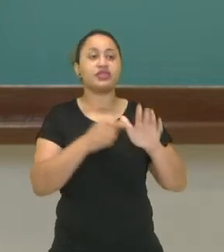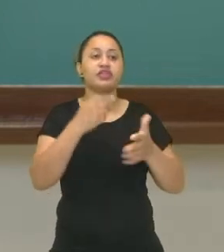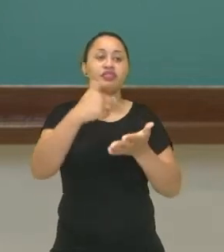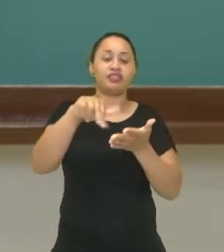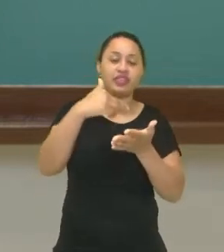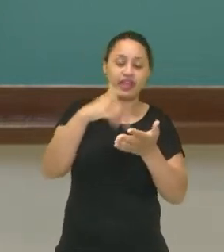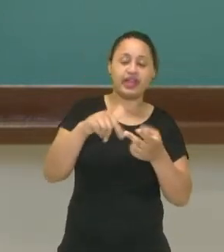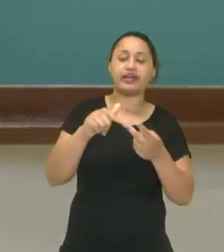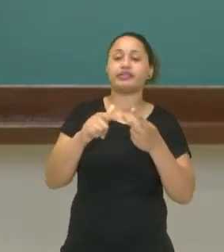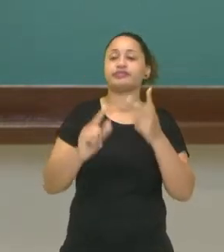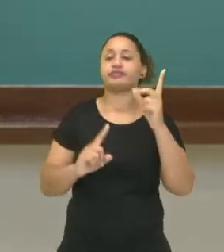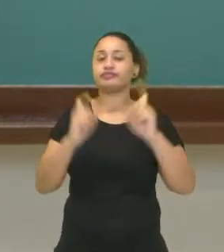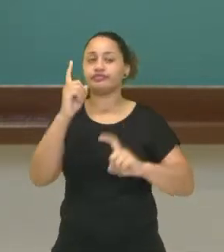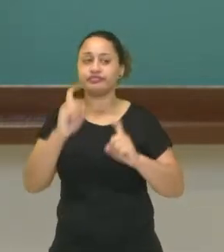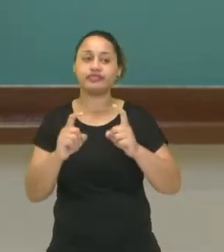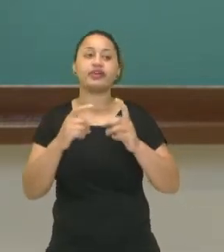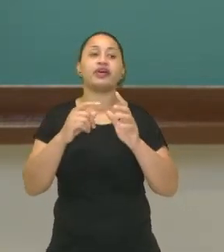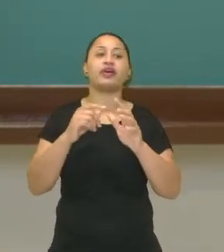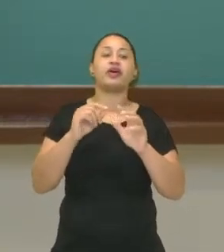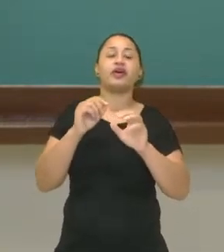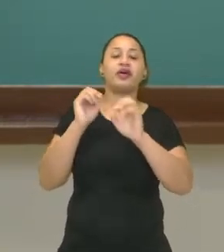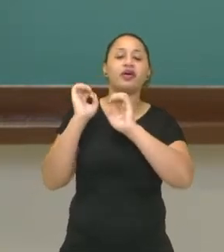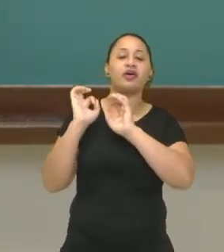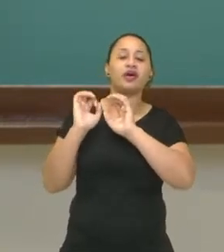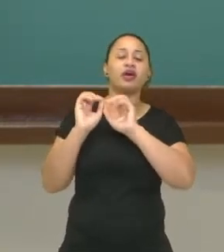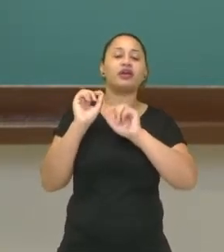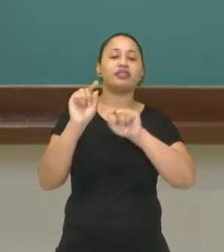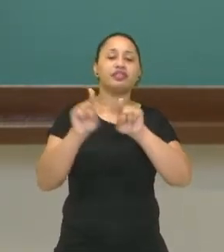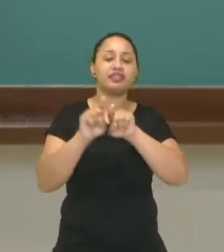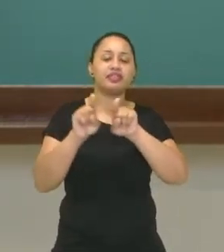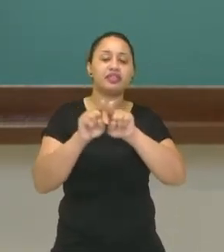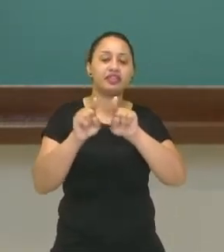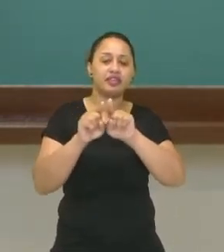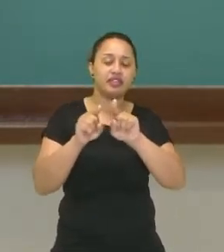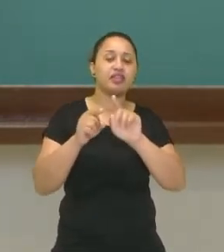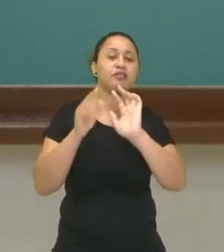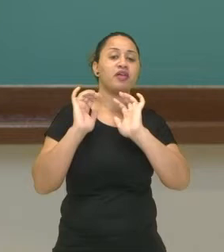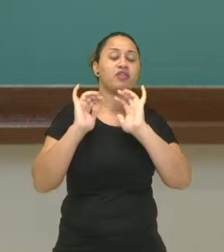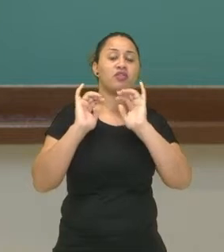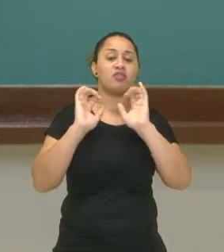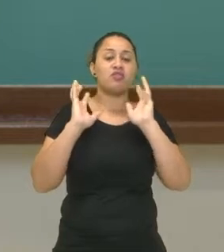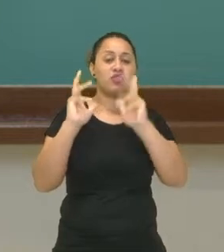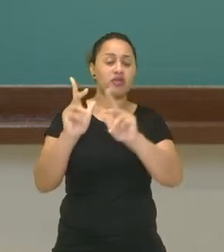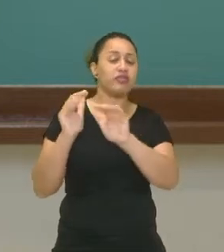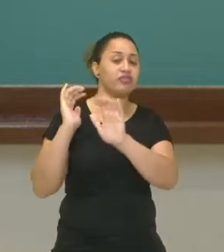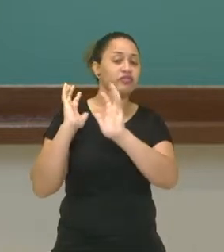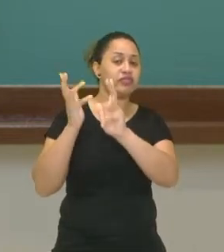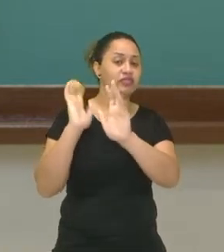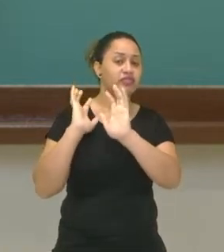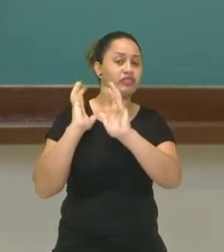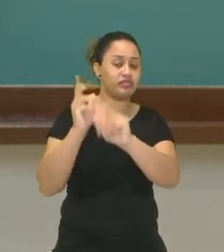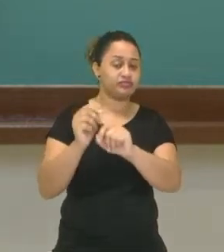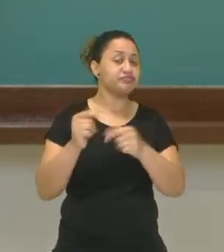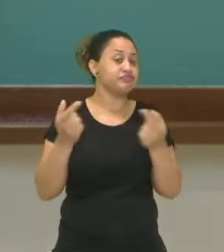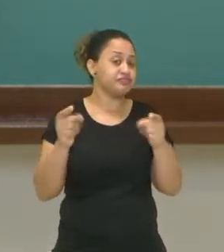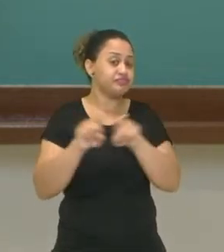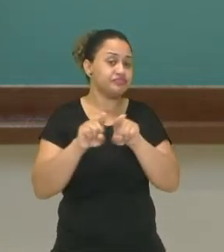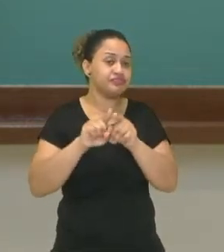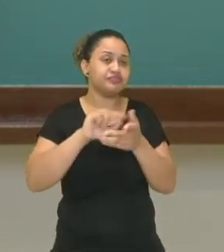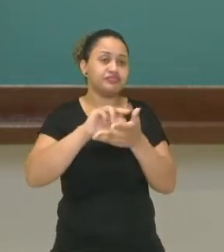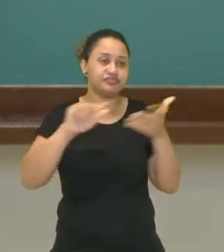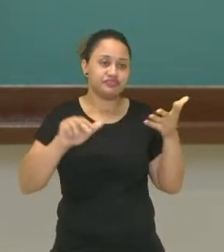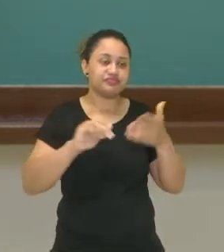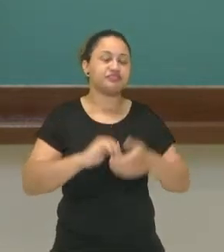danças, expressões folclóricas, circos, etc. Vamos citar um exemplo aqui. Parte